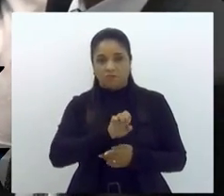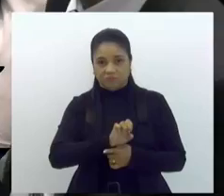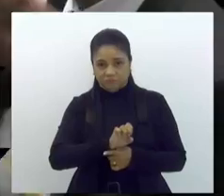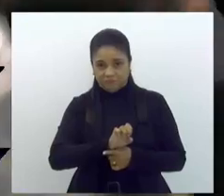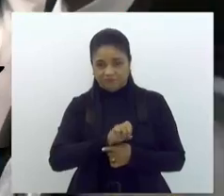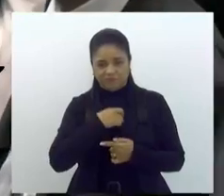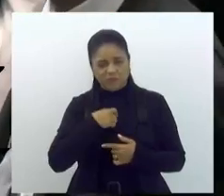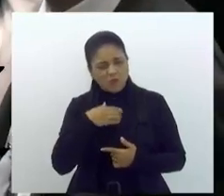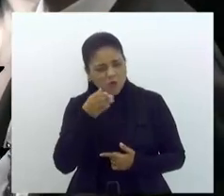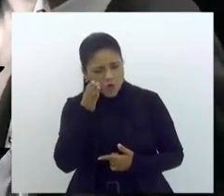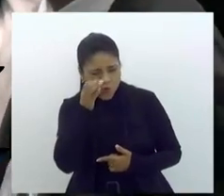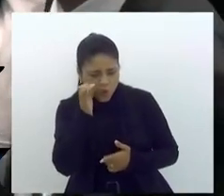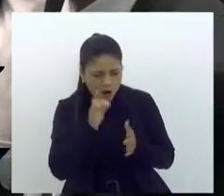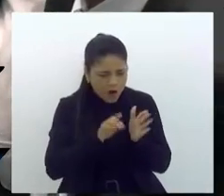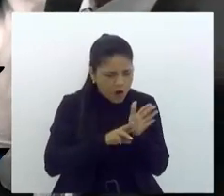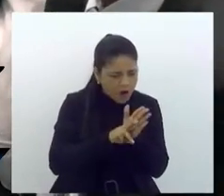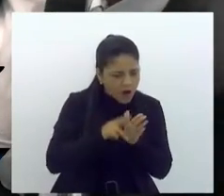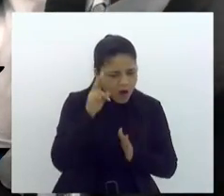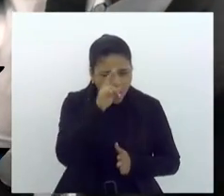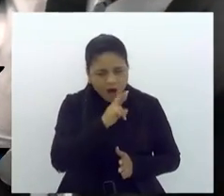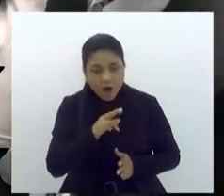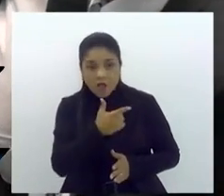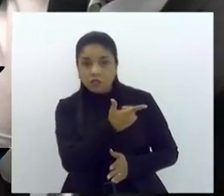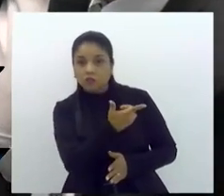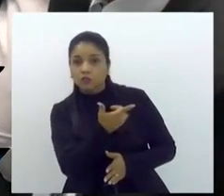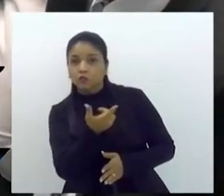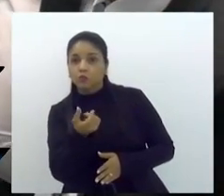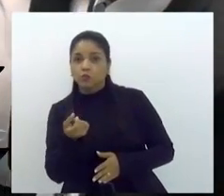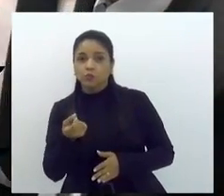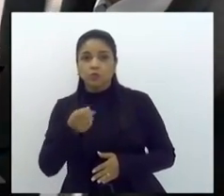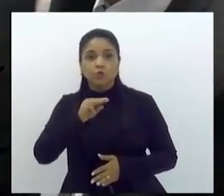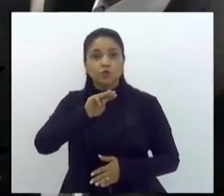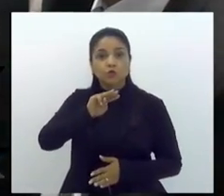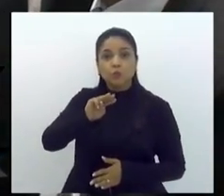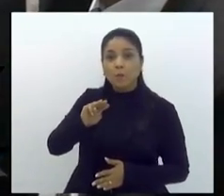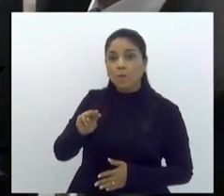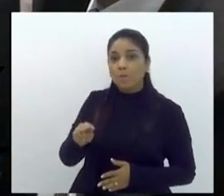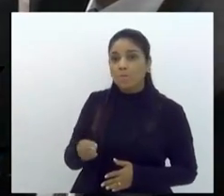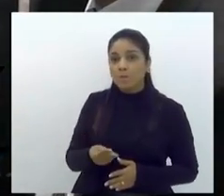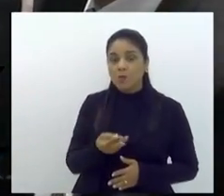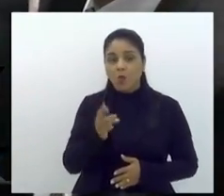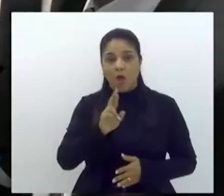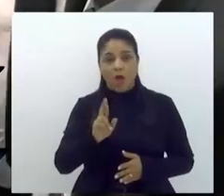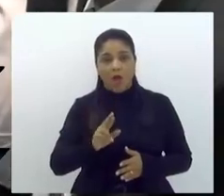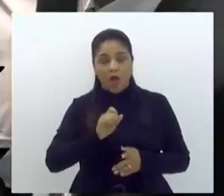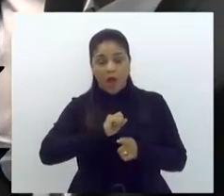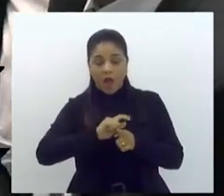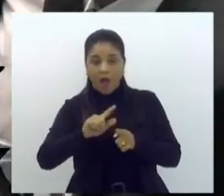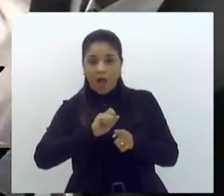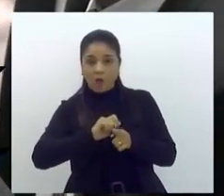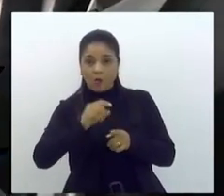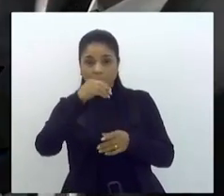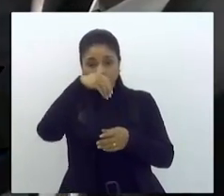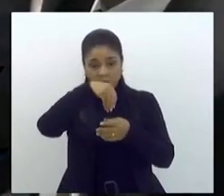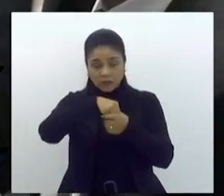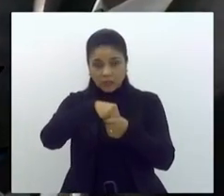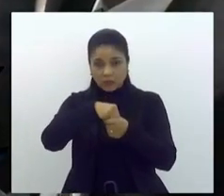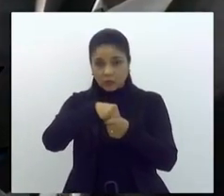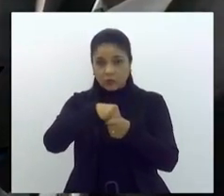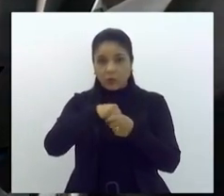e dá mais ou menos 200 mil reais de aluguel de uma Cantina por mês dentro de um presídio